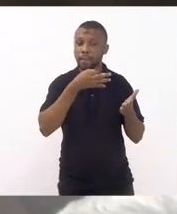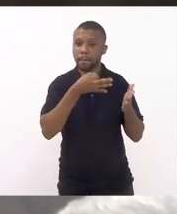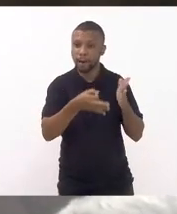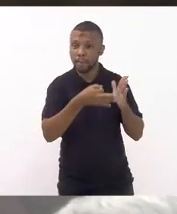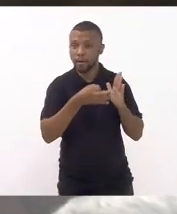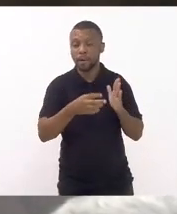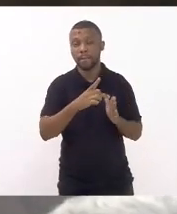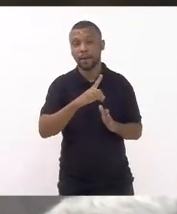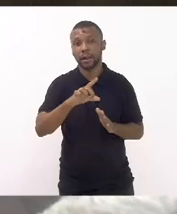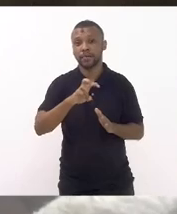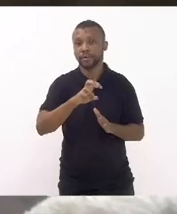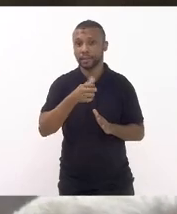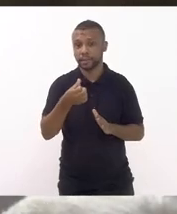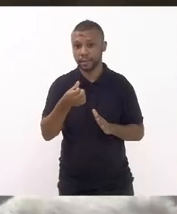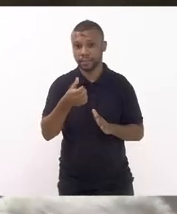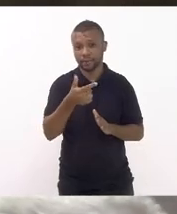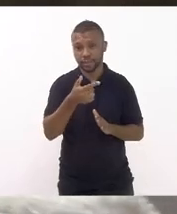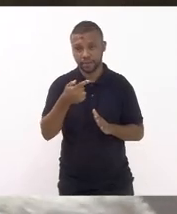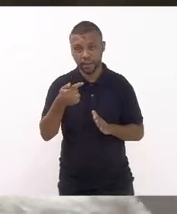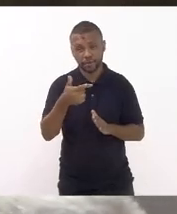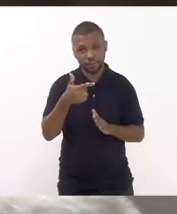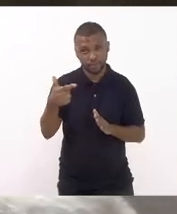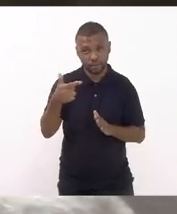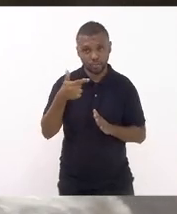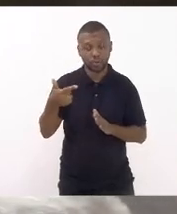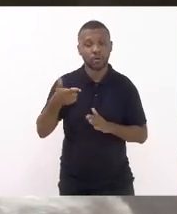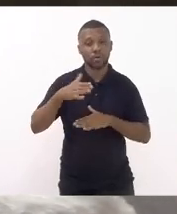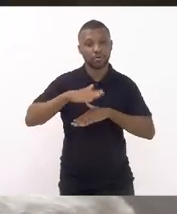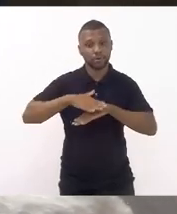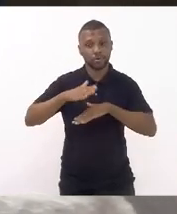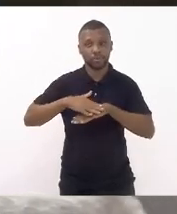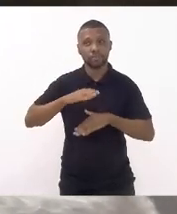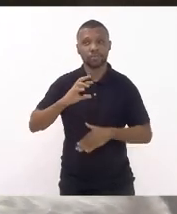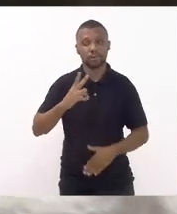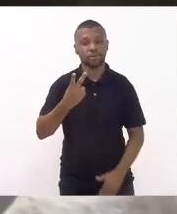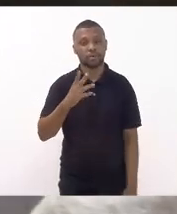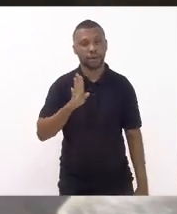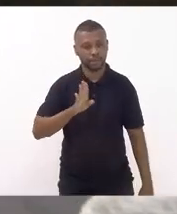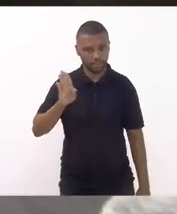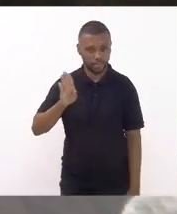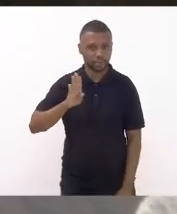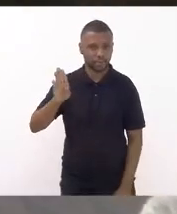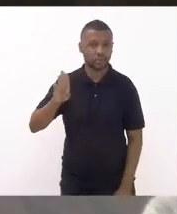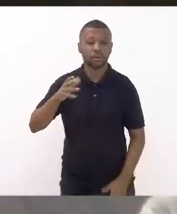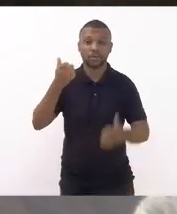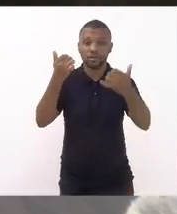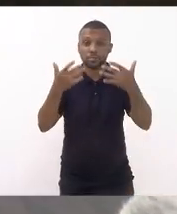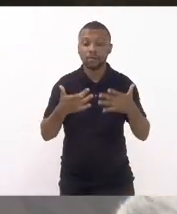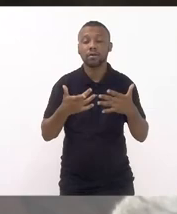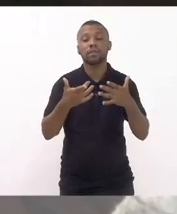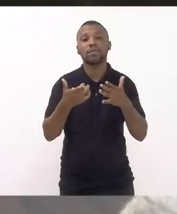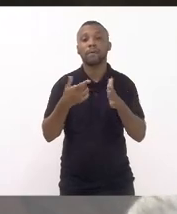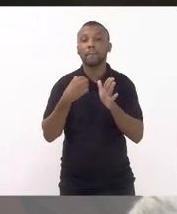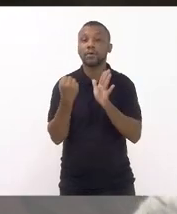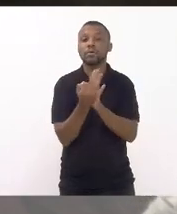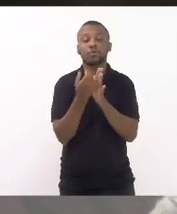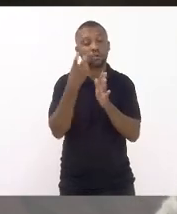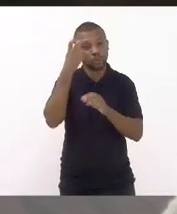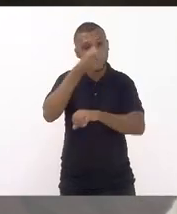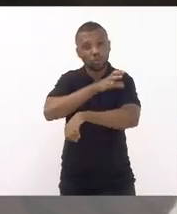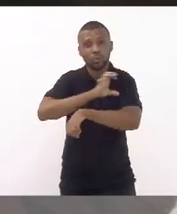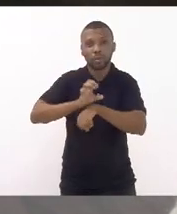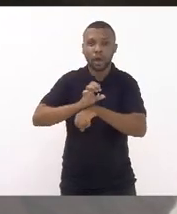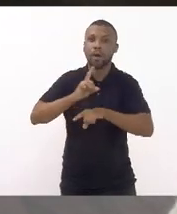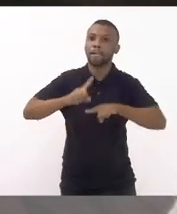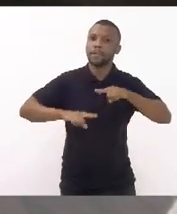PL 5627-22, de autoria do deputado Charles Batista, declara patrimônio cultural material do Estado do Rio de